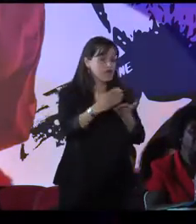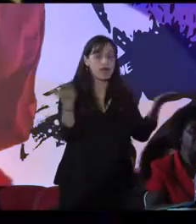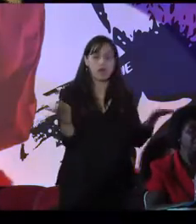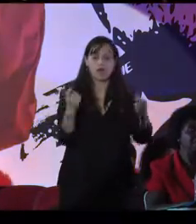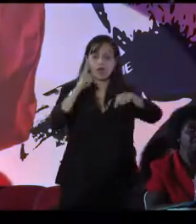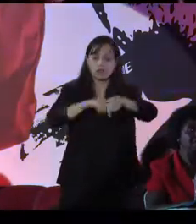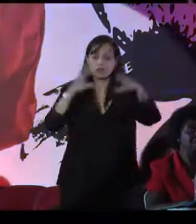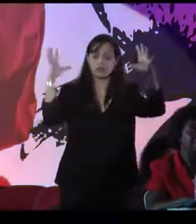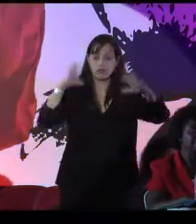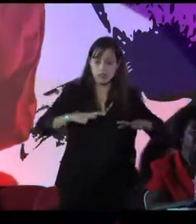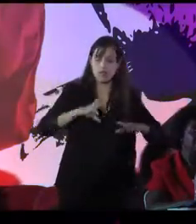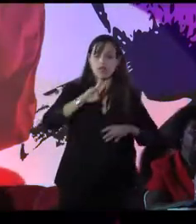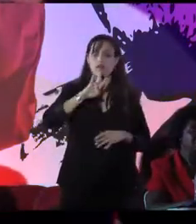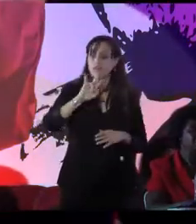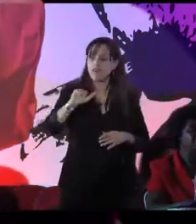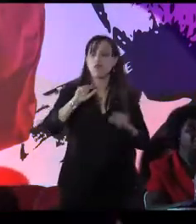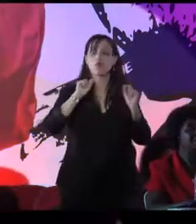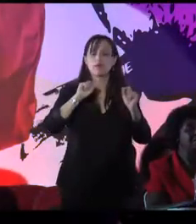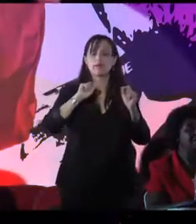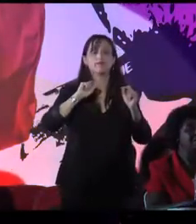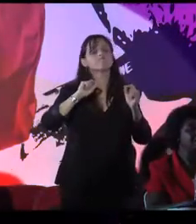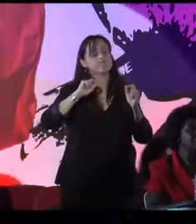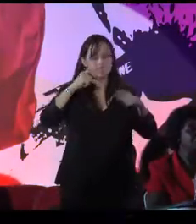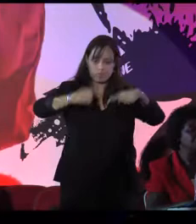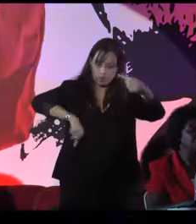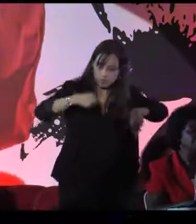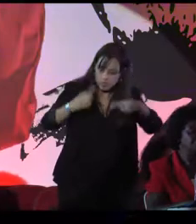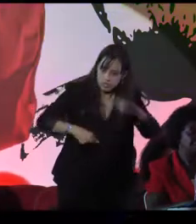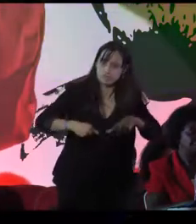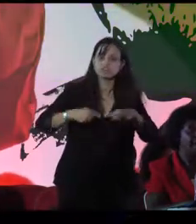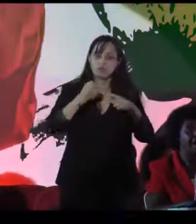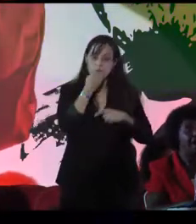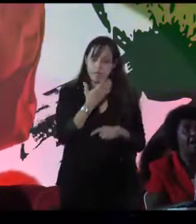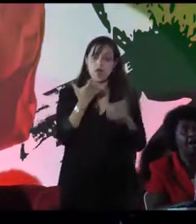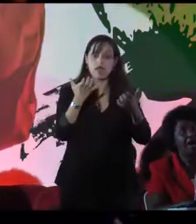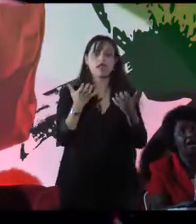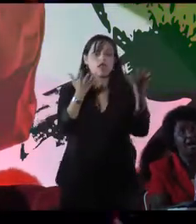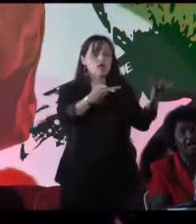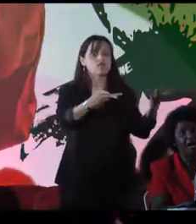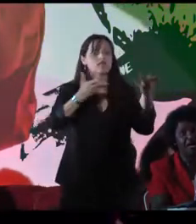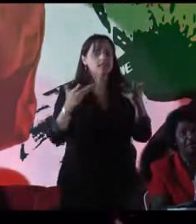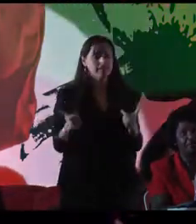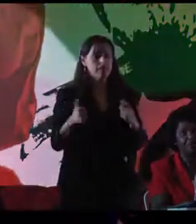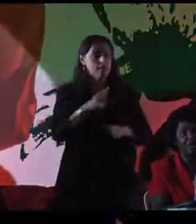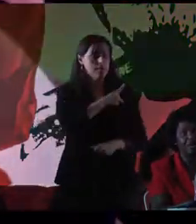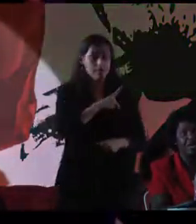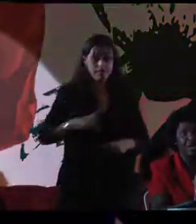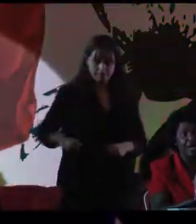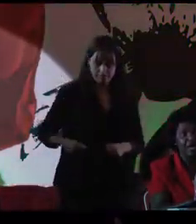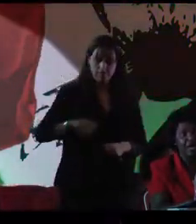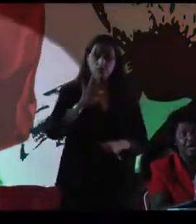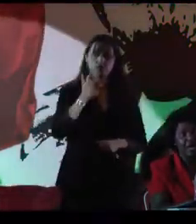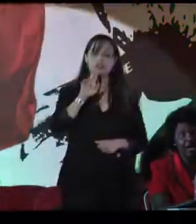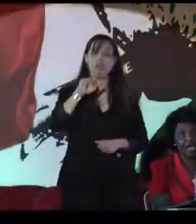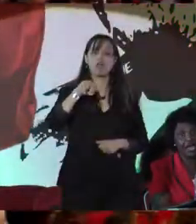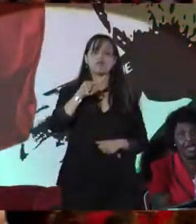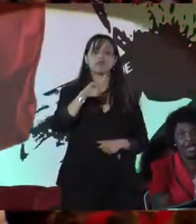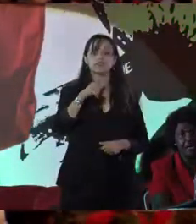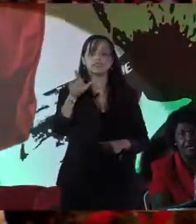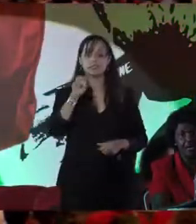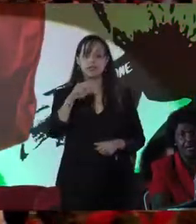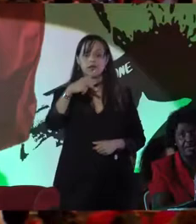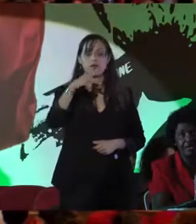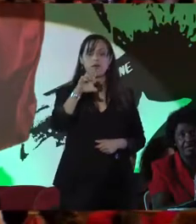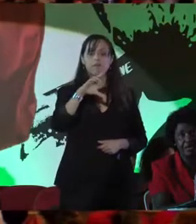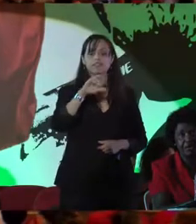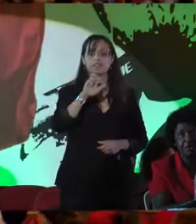nossas intervenções políticas. E queremos convidar o presidente da Fundação Perseu Abramo, o companheiro Márcio